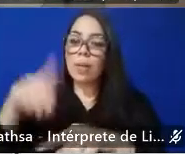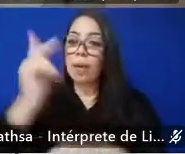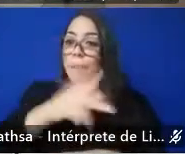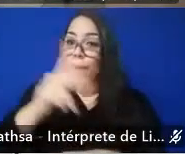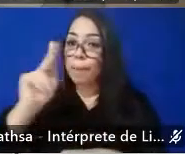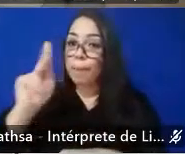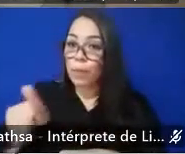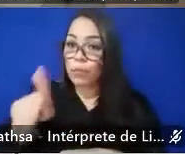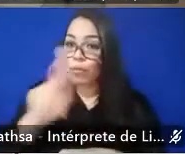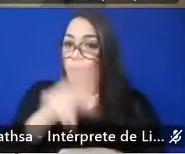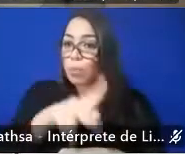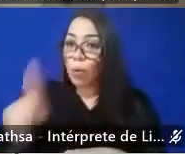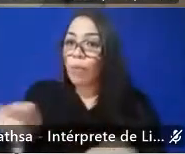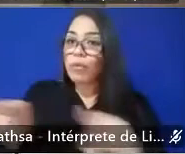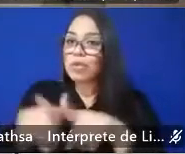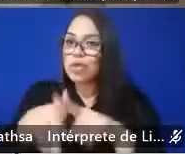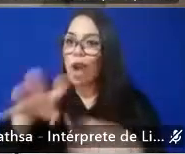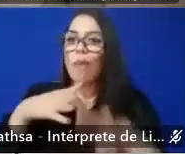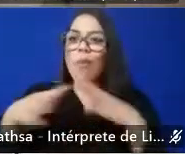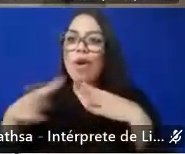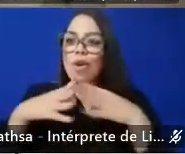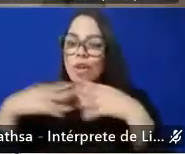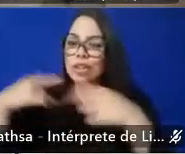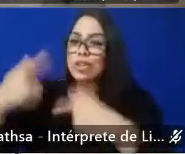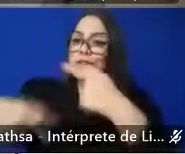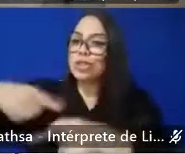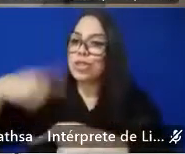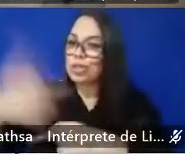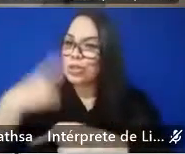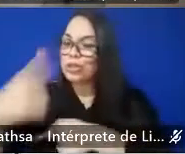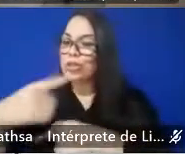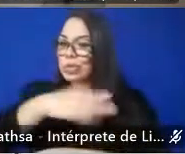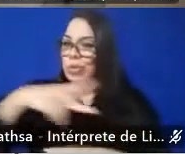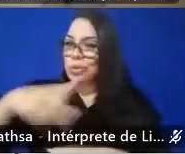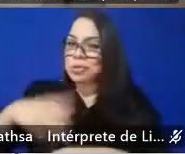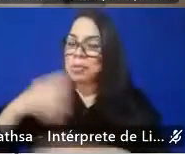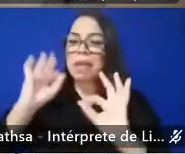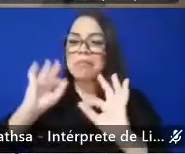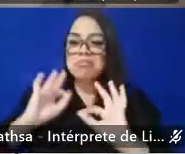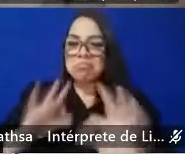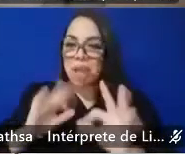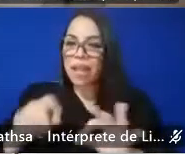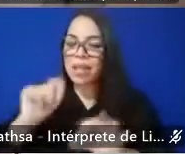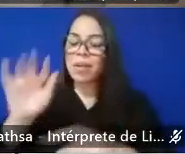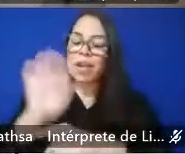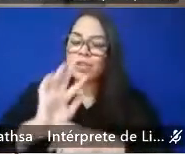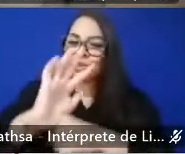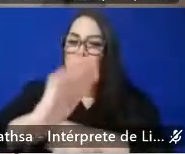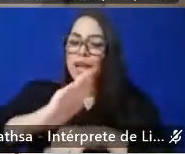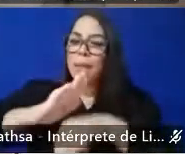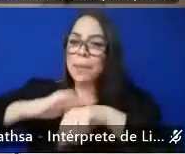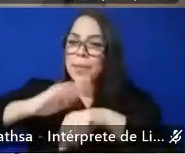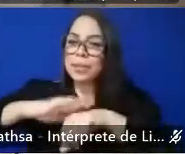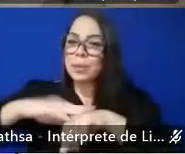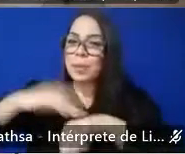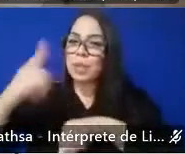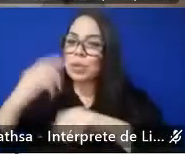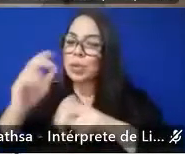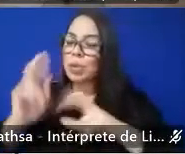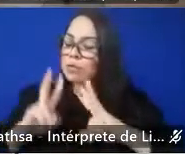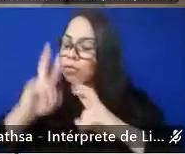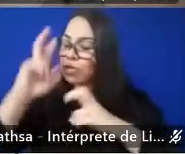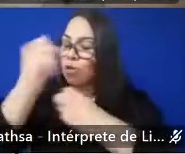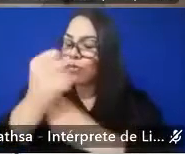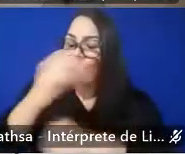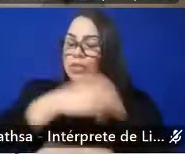as várias gerações da nossa instituição certamente contribuirá para o engrandecimento do Ministério Público do Estado